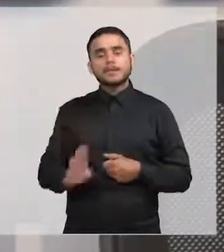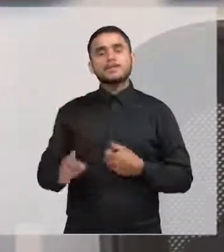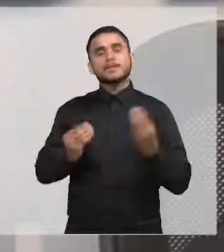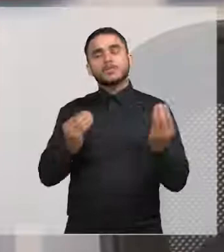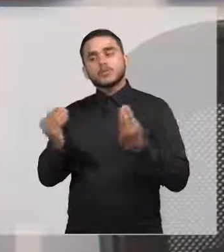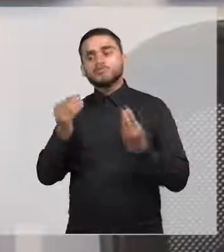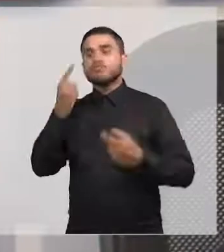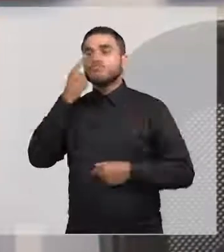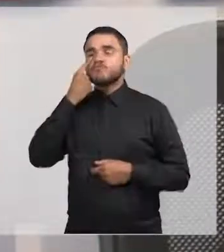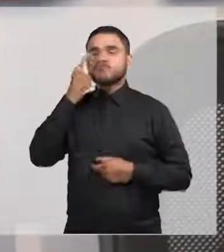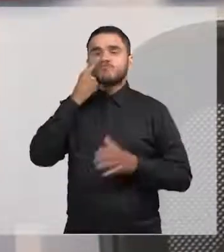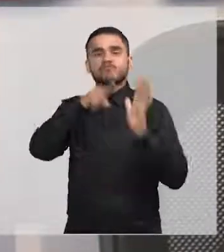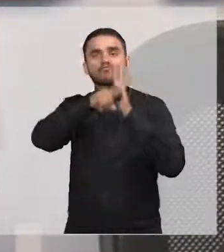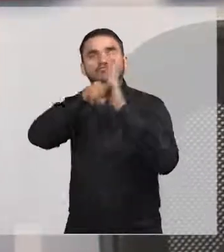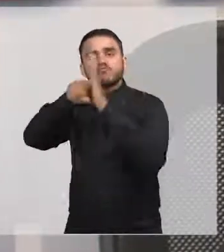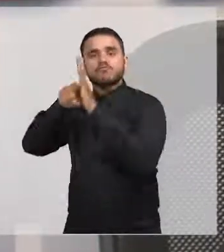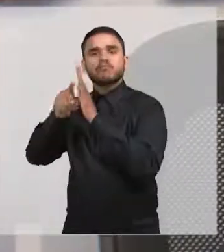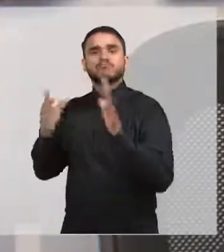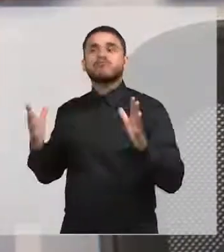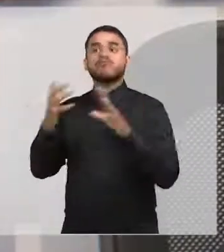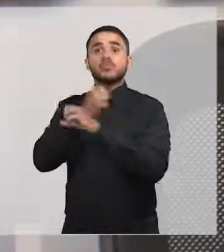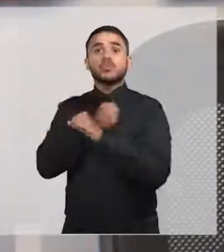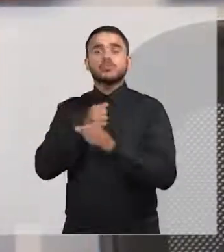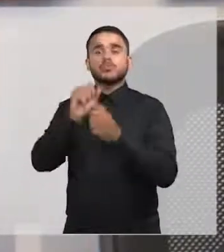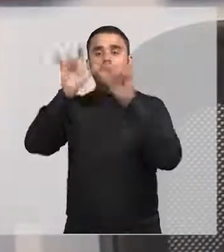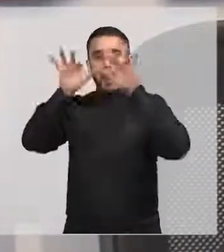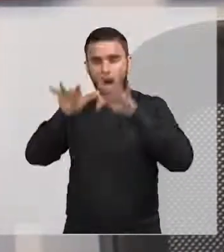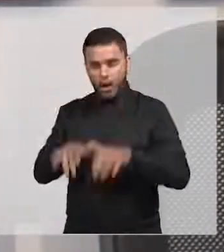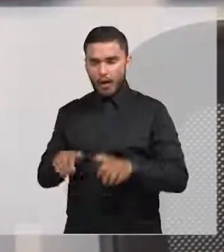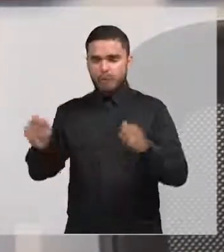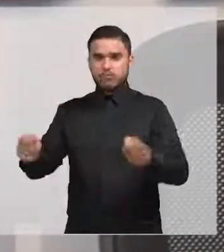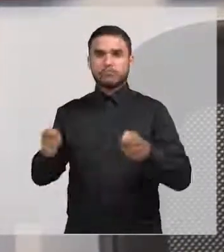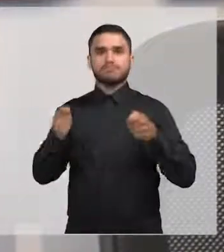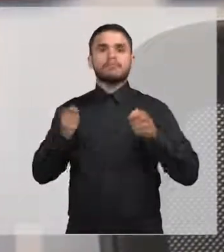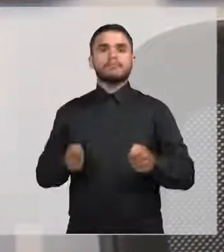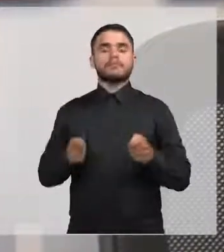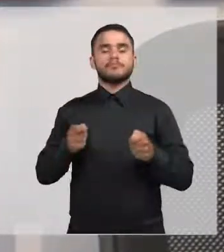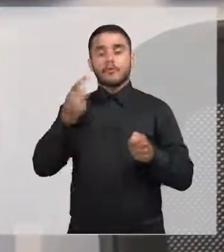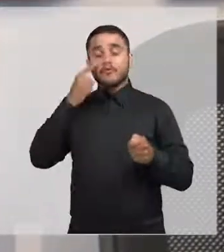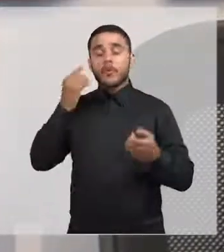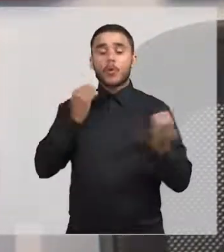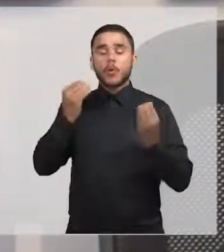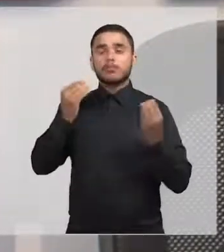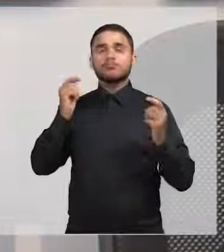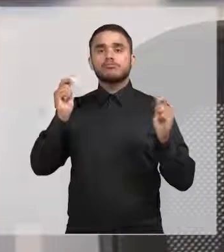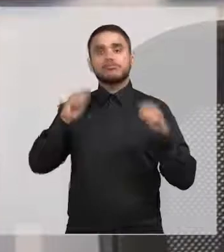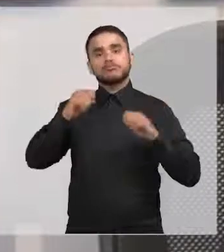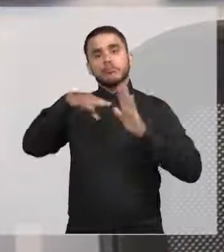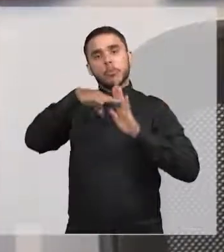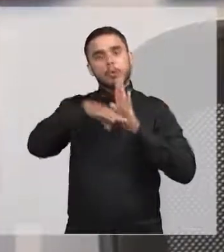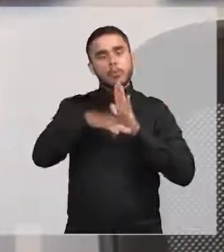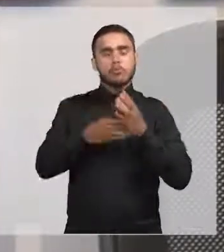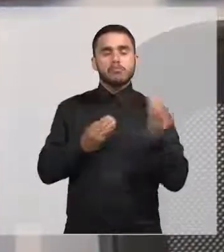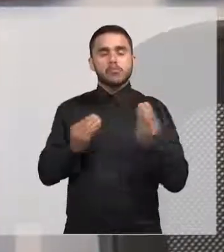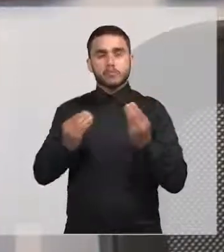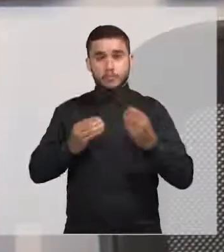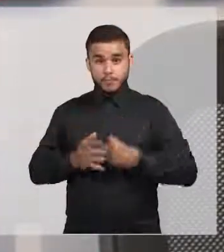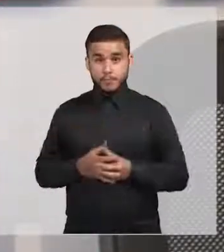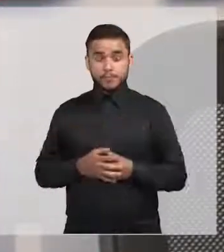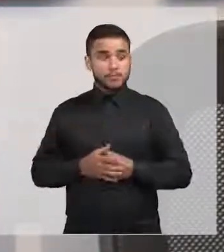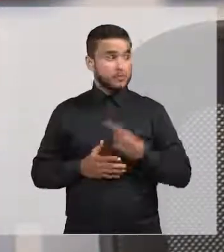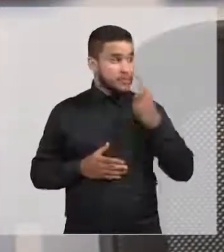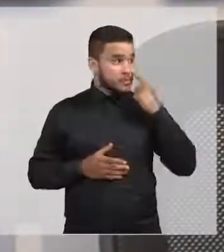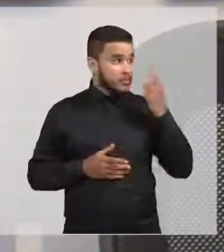ele já estiver na lista dos 22, para ser investigado pela Polícia Federal, tudo, quer dizer, ele já tinha há um